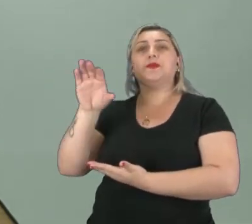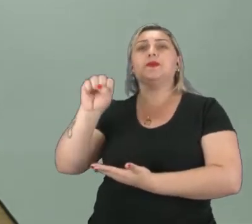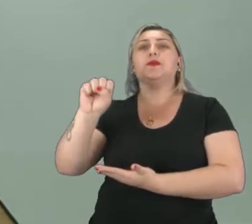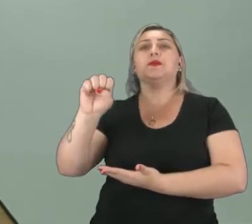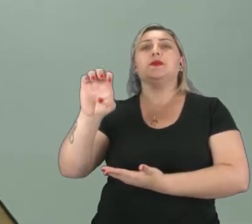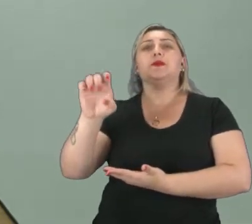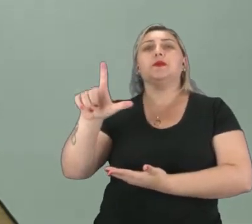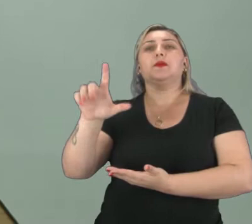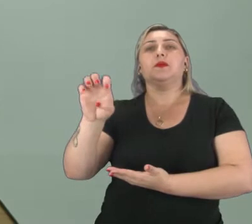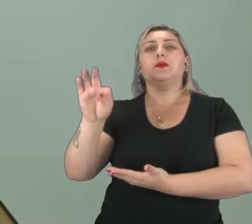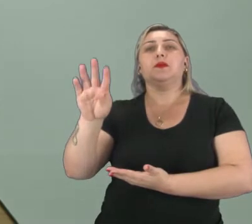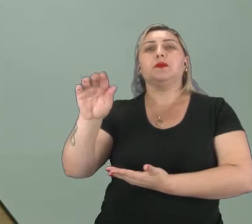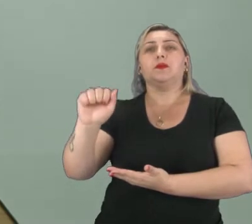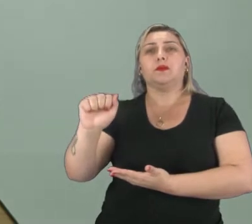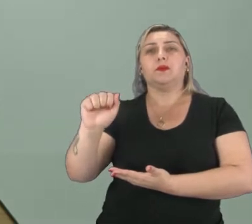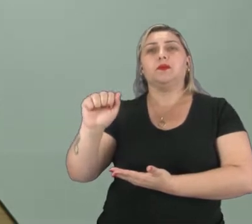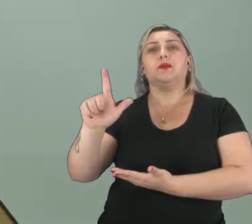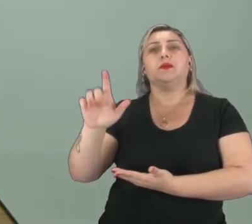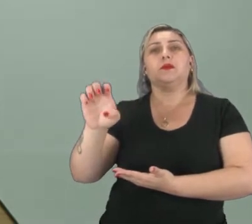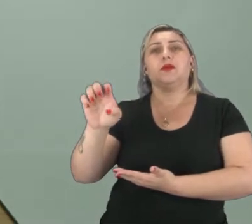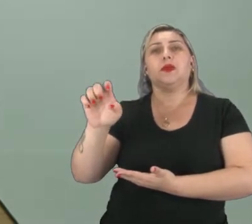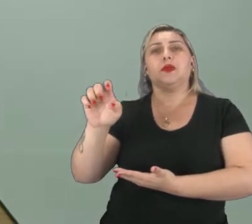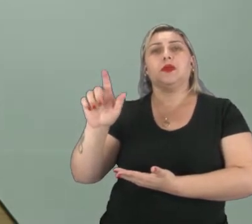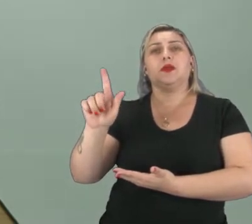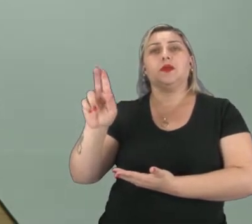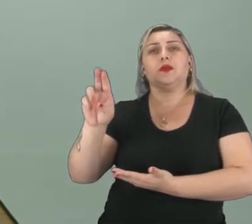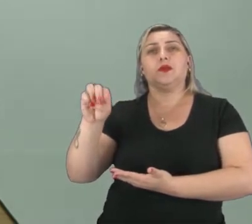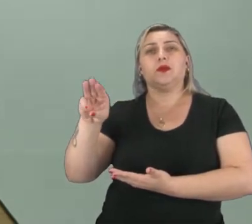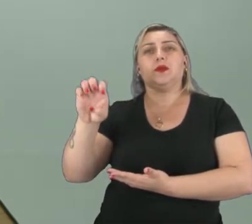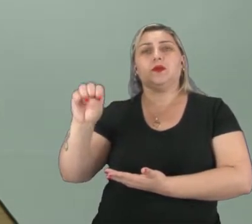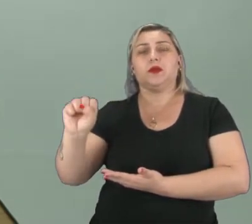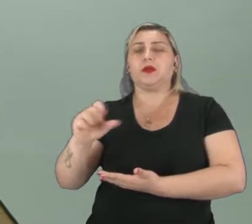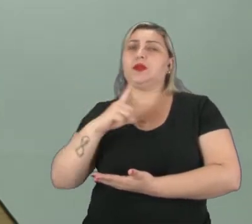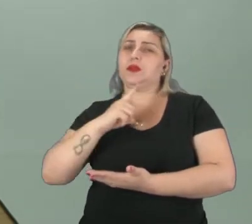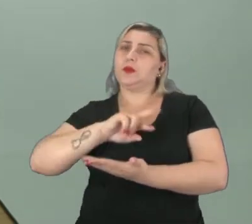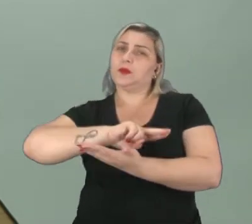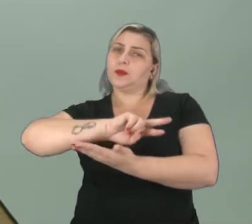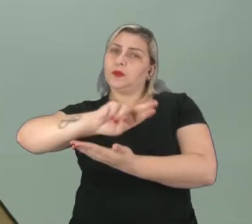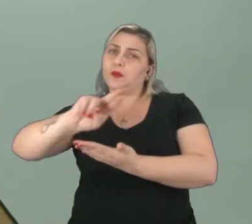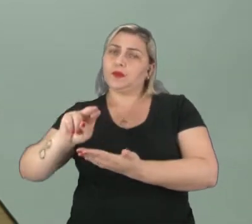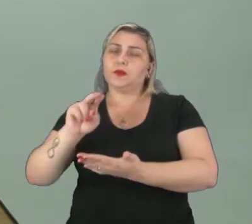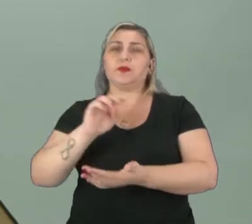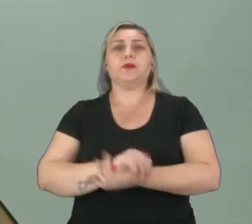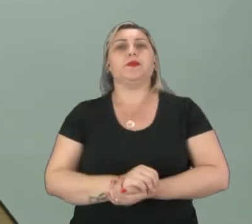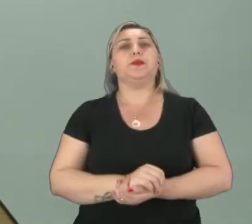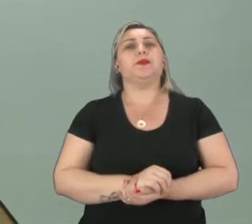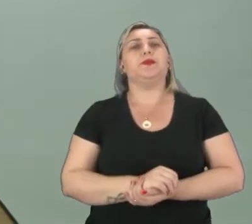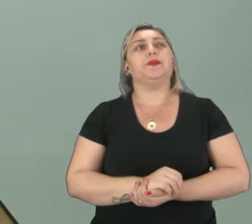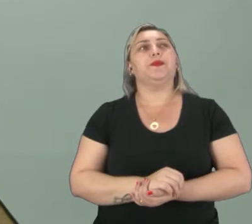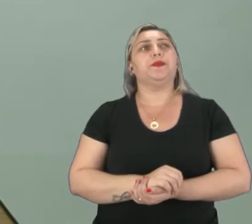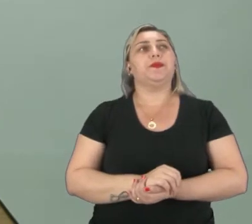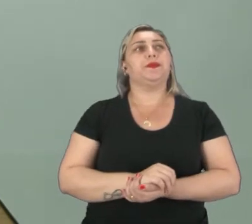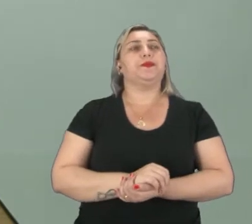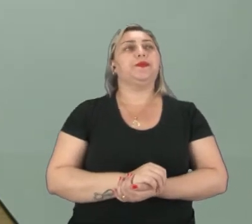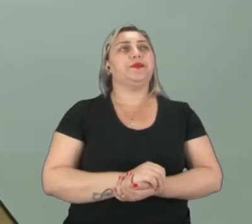nos ingredientes dele, também tem bastante coisas. Aqui os